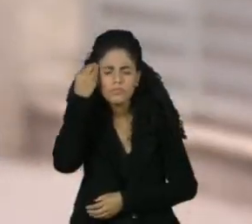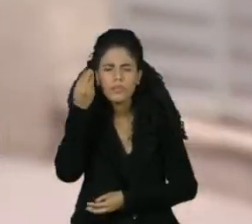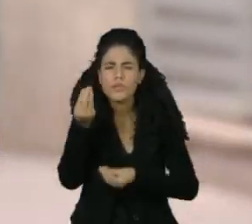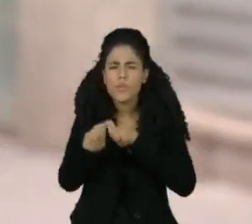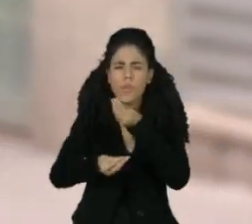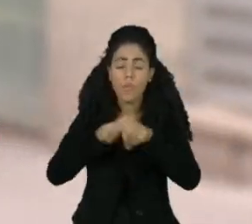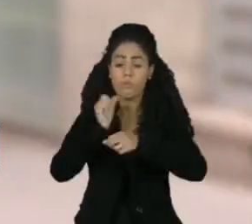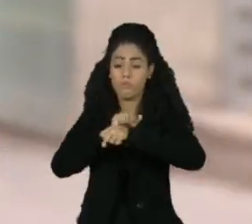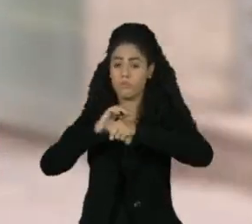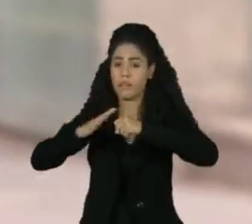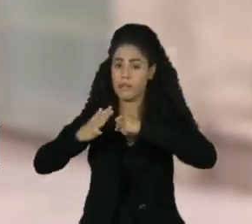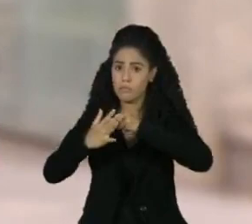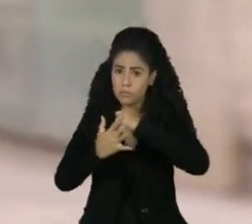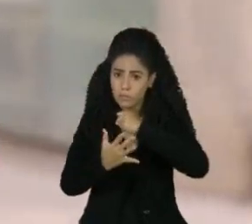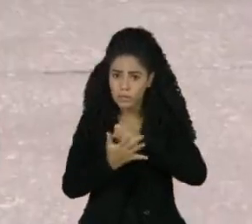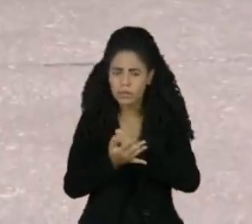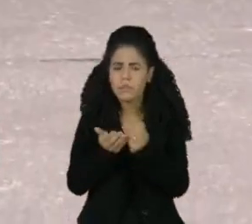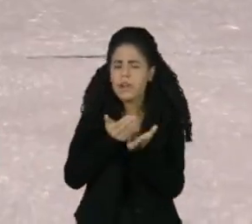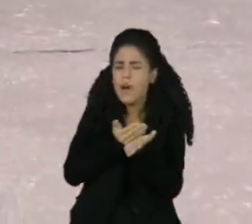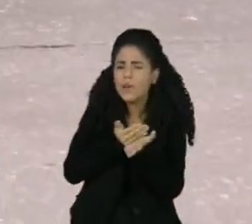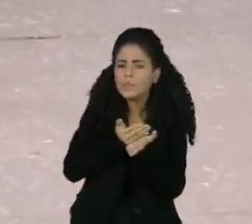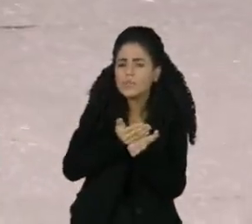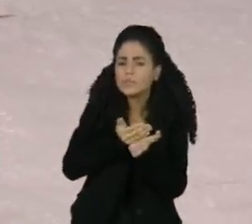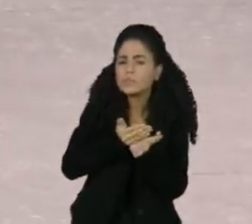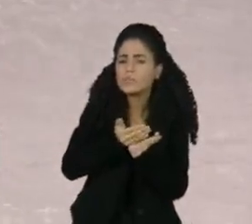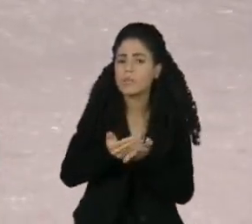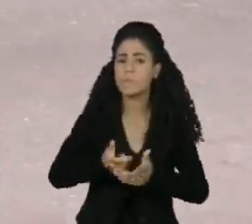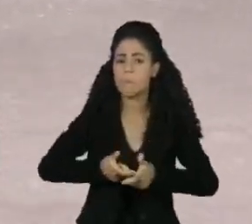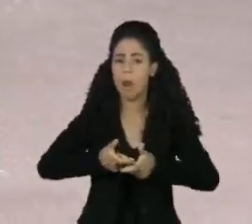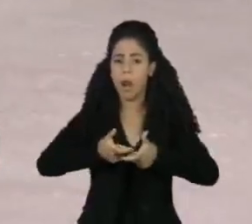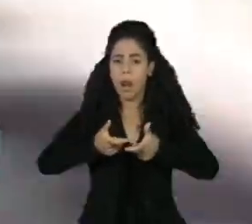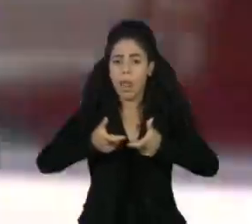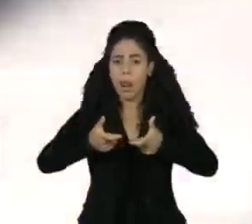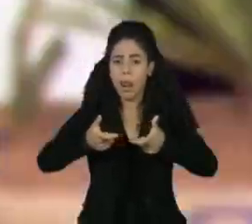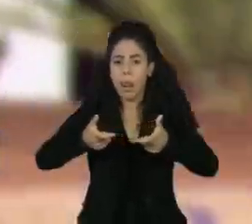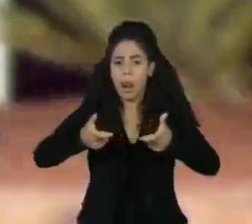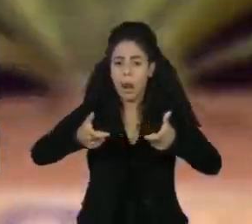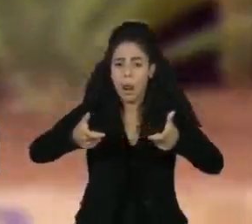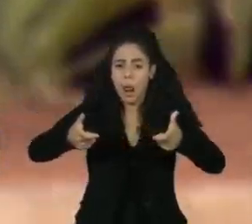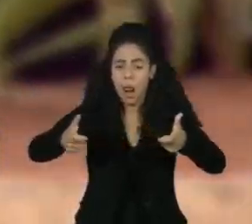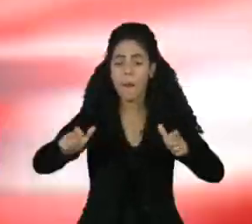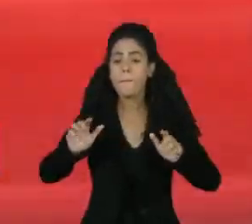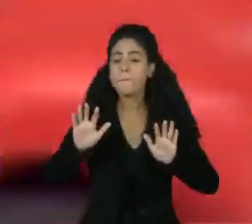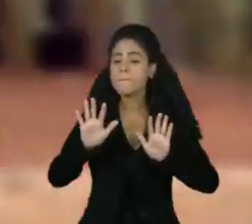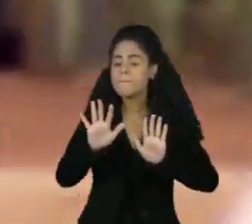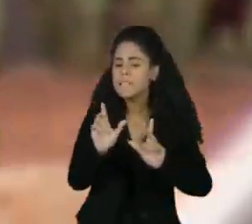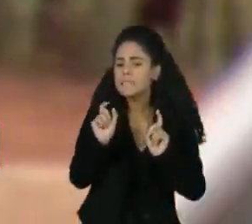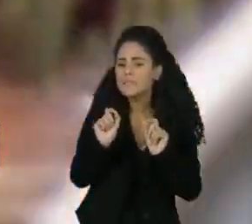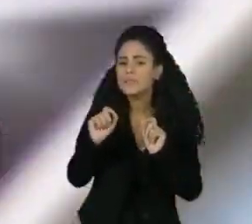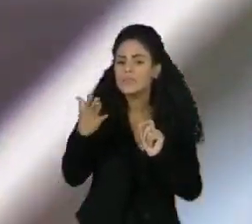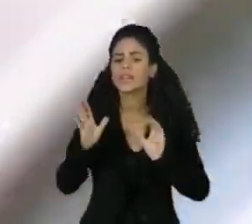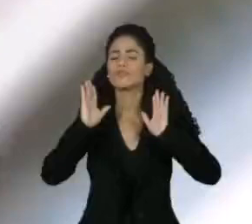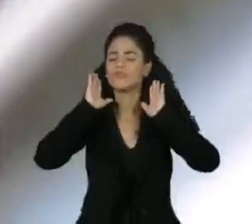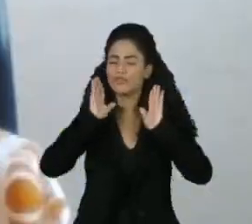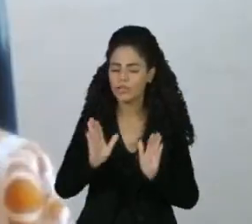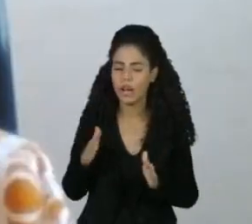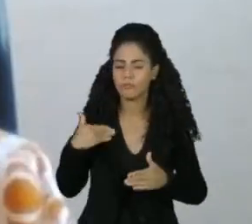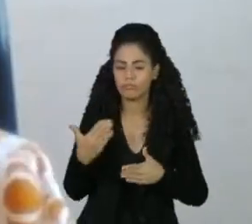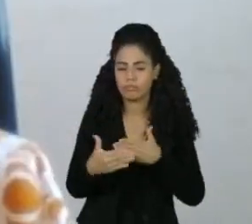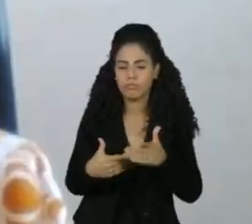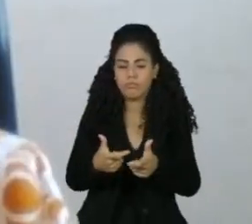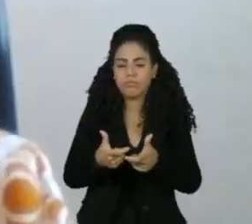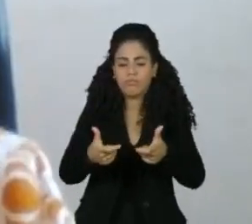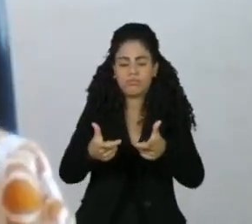a pandemia foi apenas um estopim para um aumento no número de casos, mas que o problema já vinha crescendo antes. E